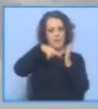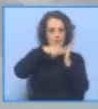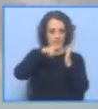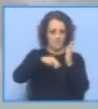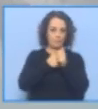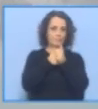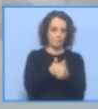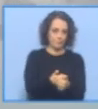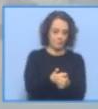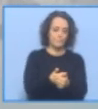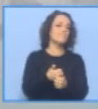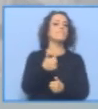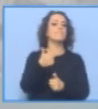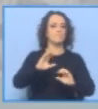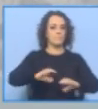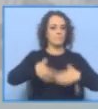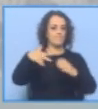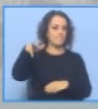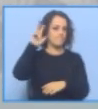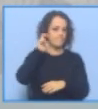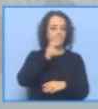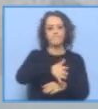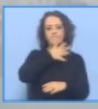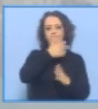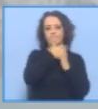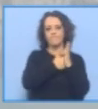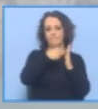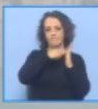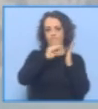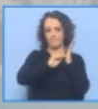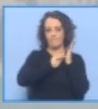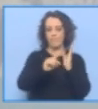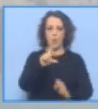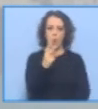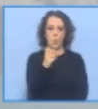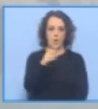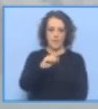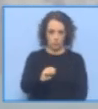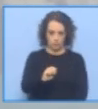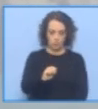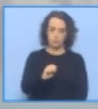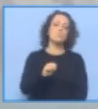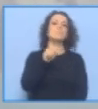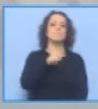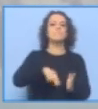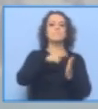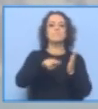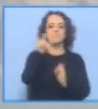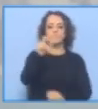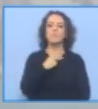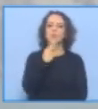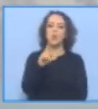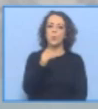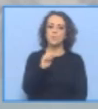também, escutando desde já o Evangelho de Lucas, que nos vai ser lido pela voz de